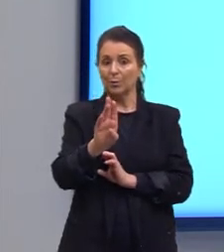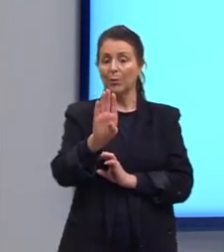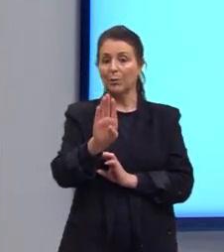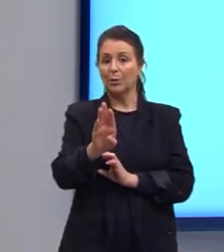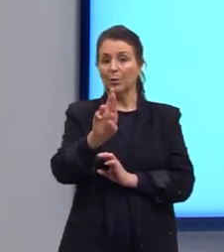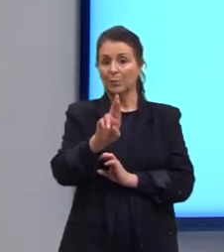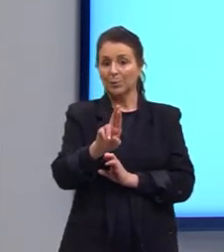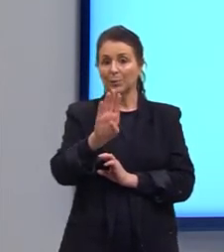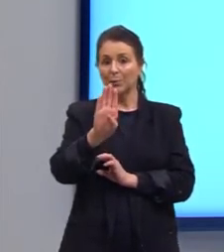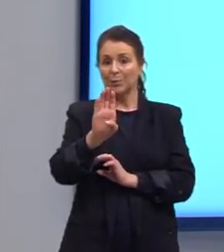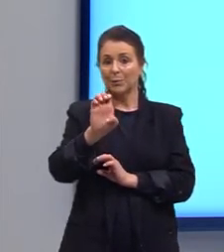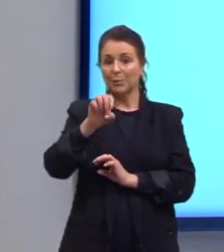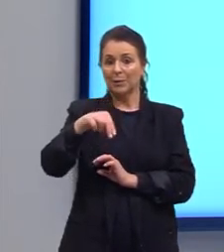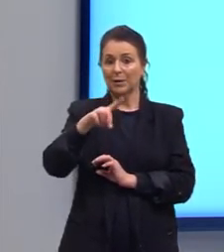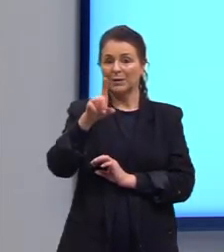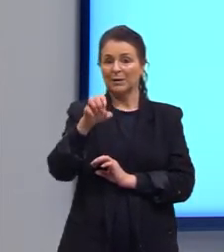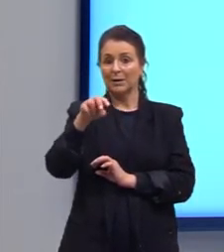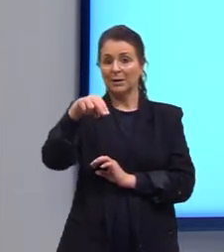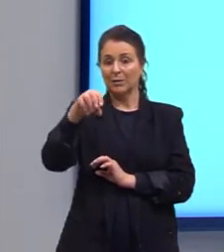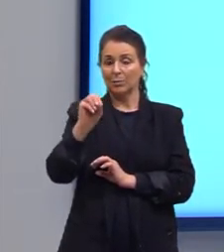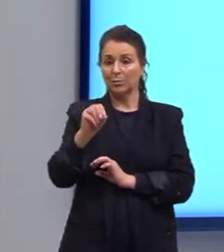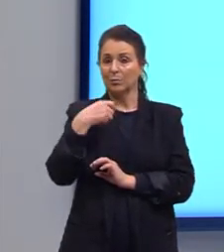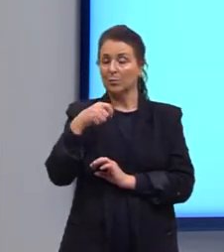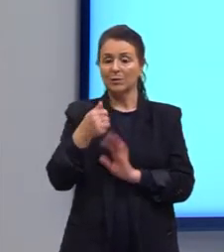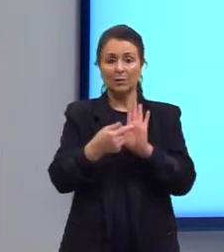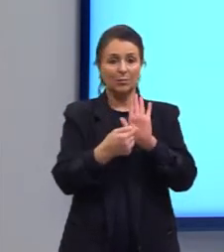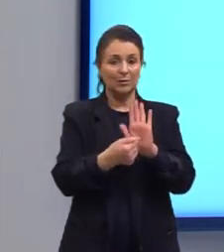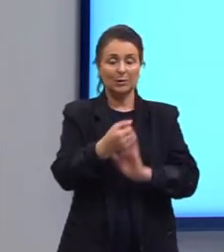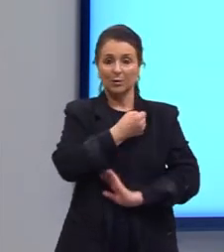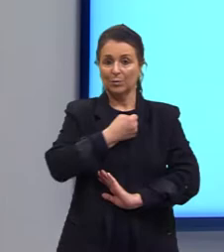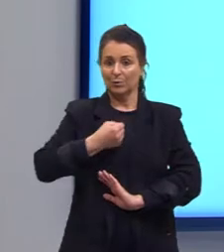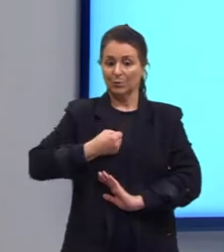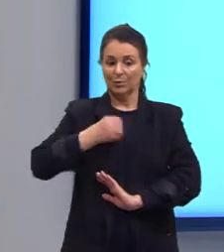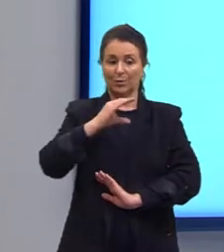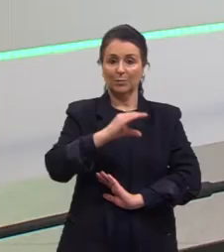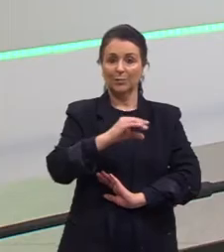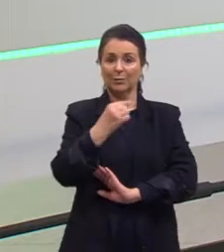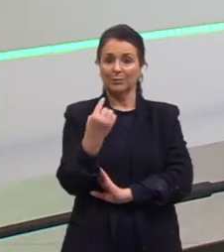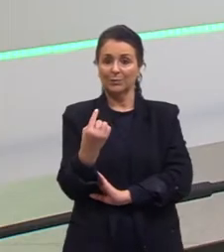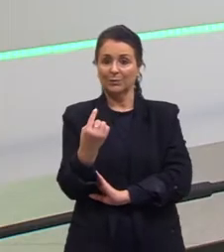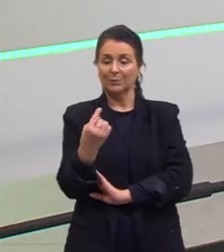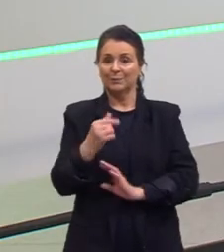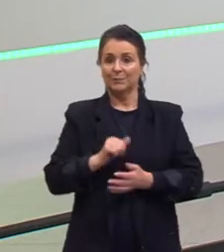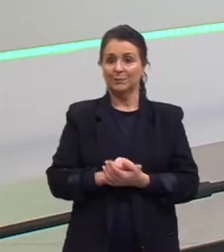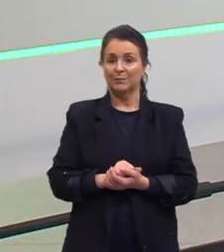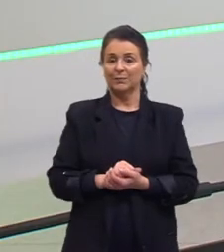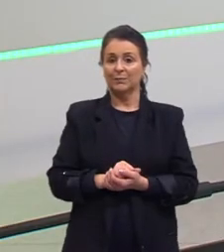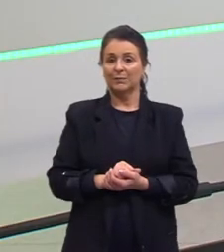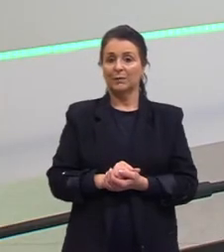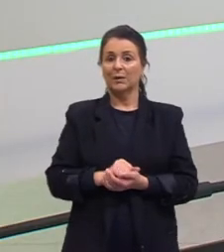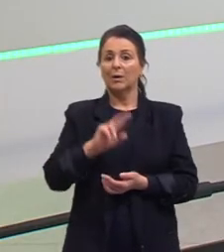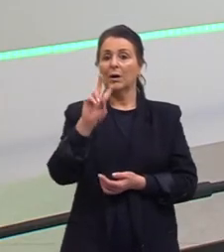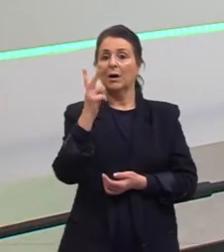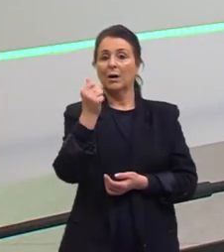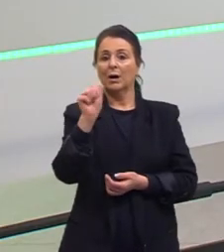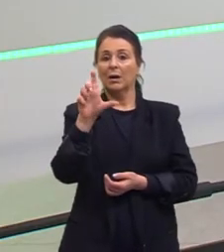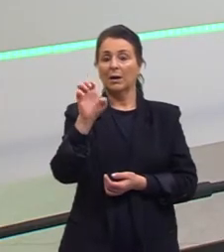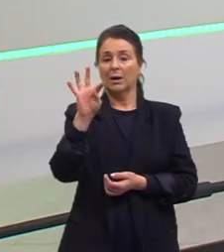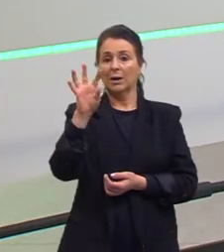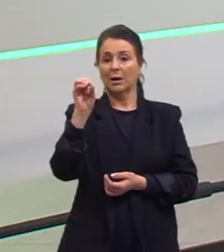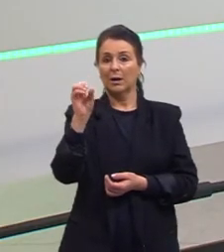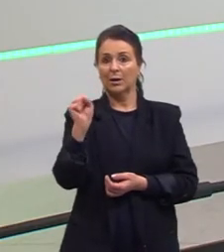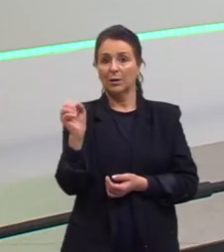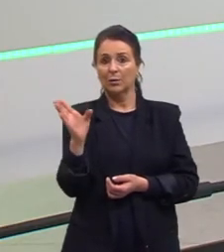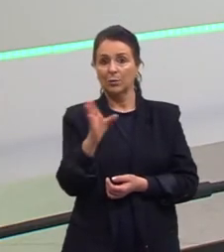sinalizar a numeração não precisa sinalizar a numeração porque o carbono 1 né e os aletos de acila